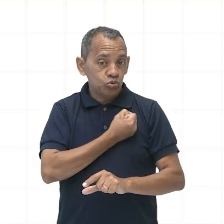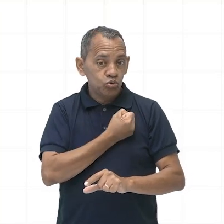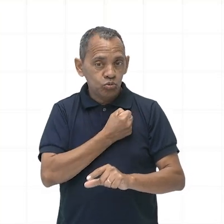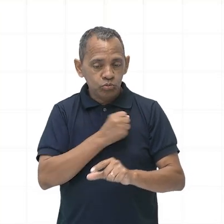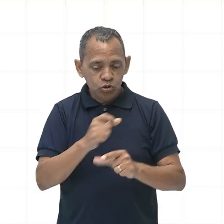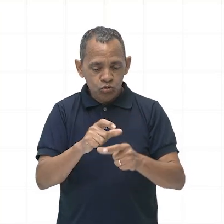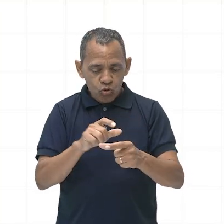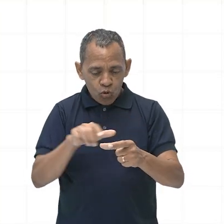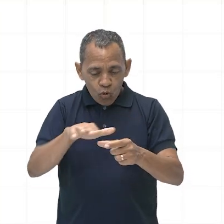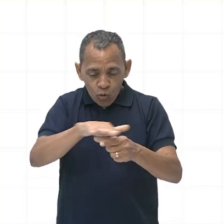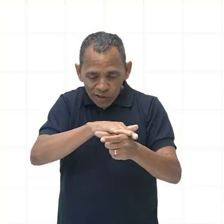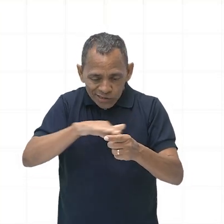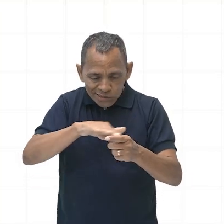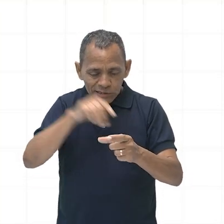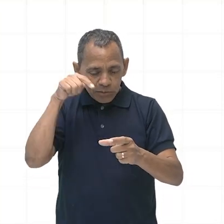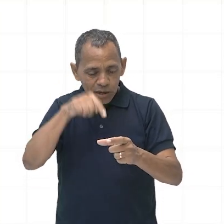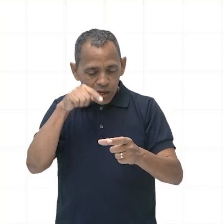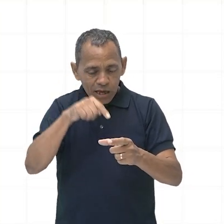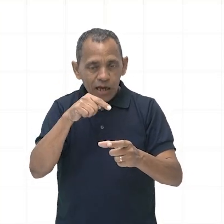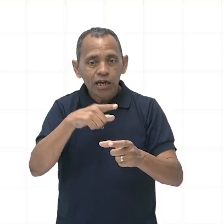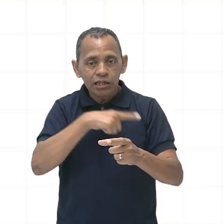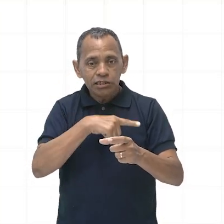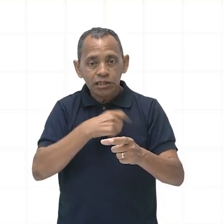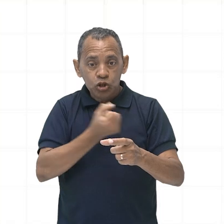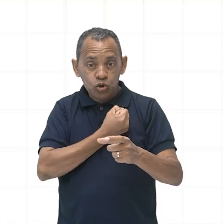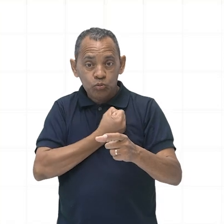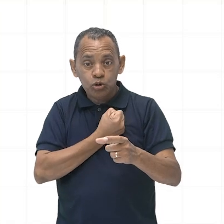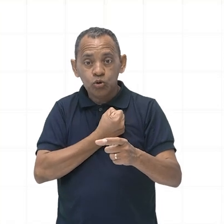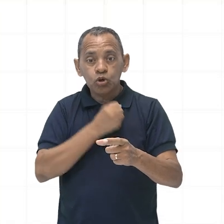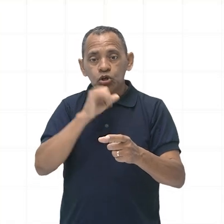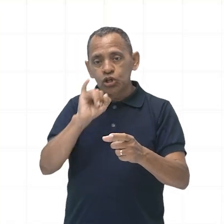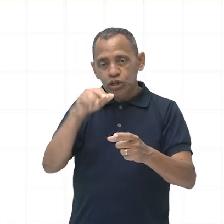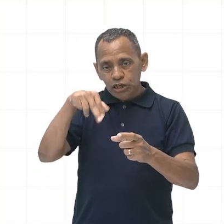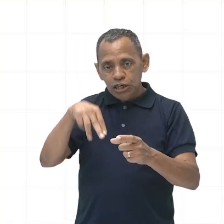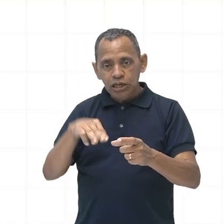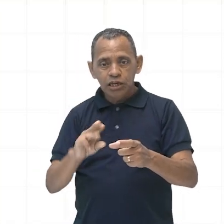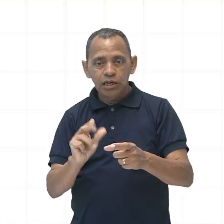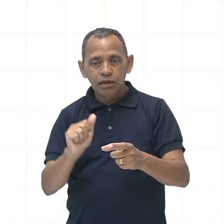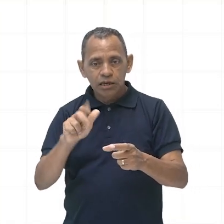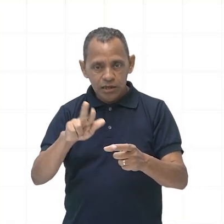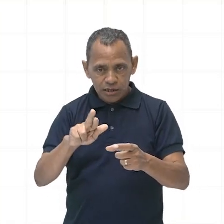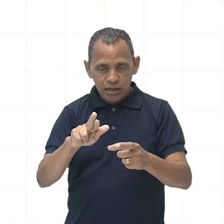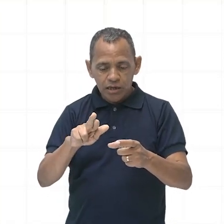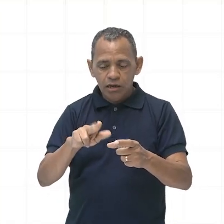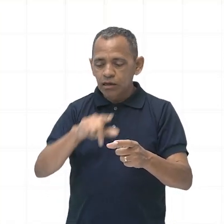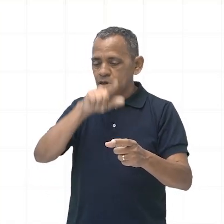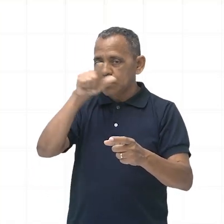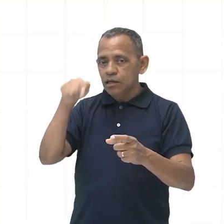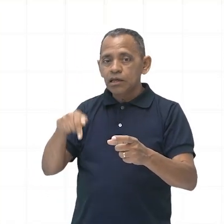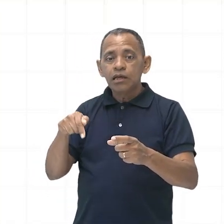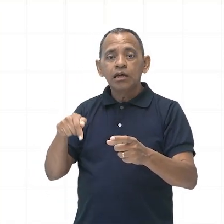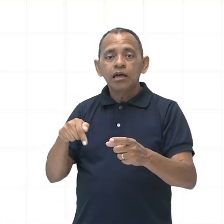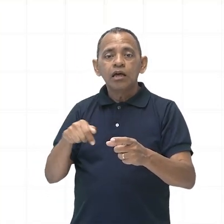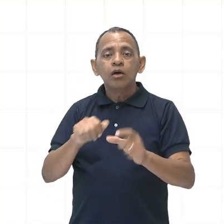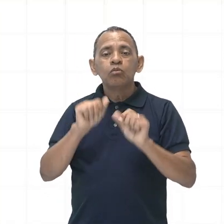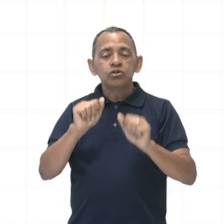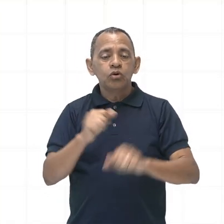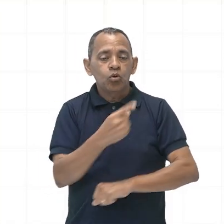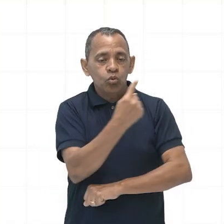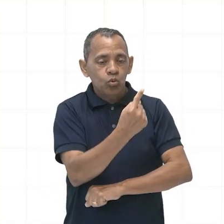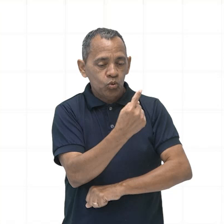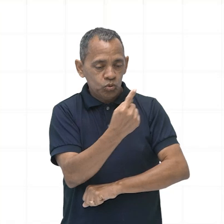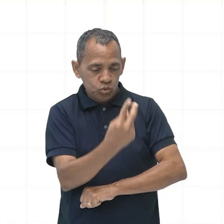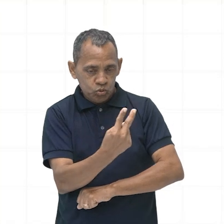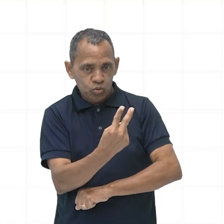seja um número ímpar. Então, dentro desse conjunto aqui, quais seriam os possíveis eventos? Os possíveis resultados: